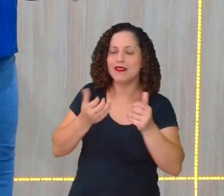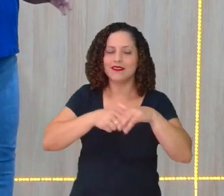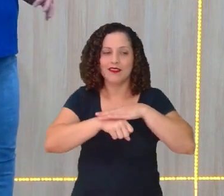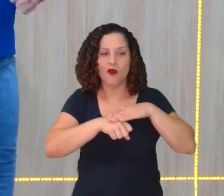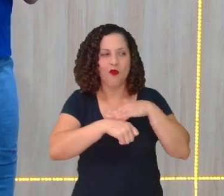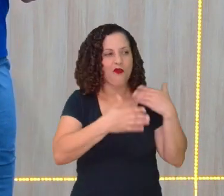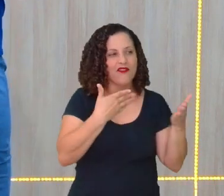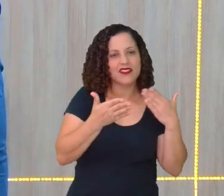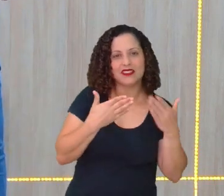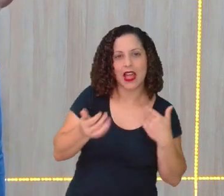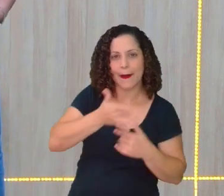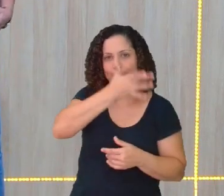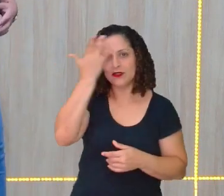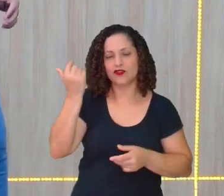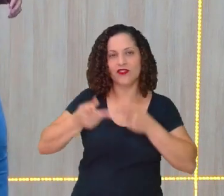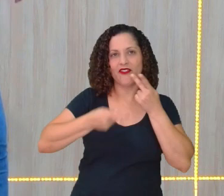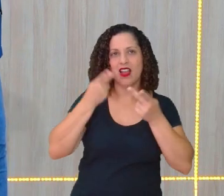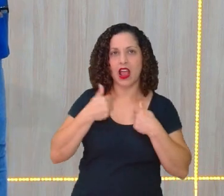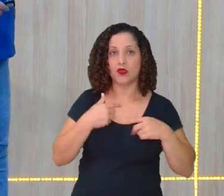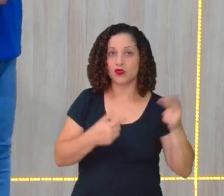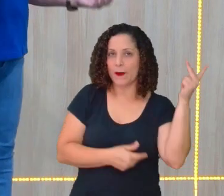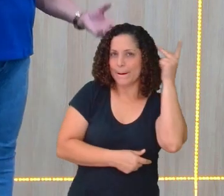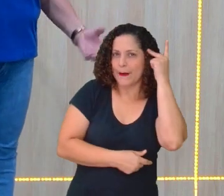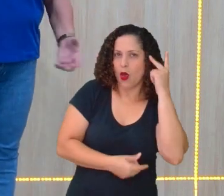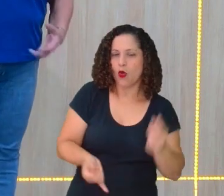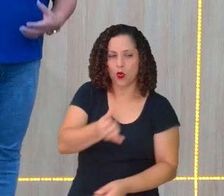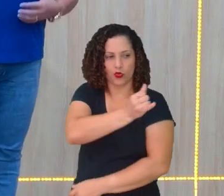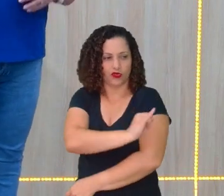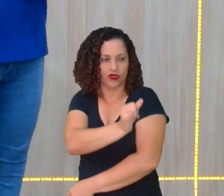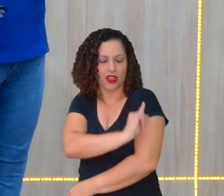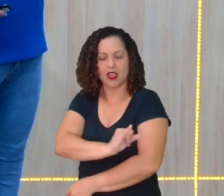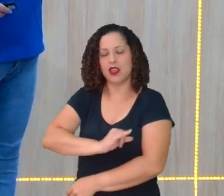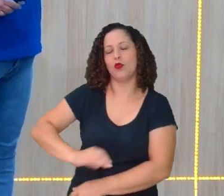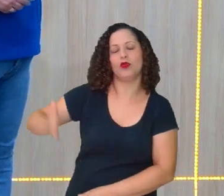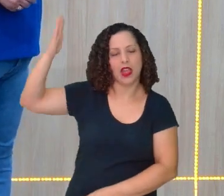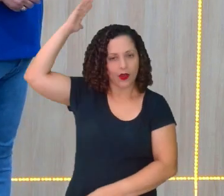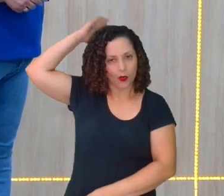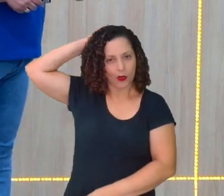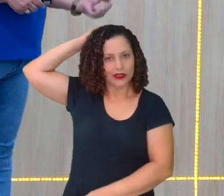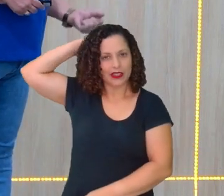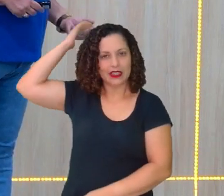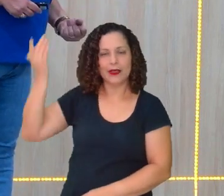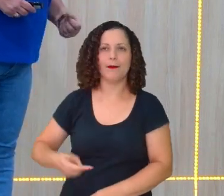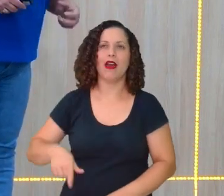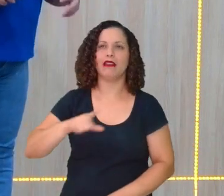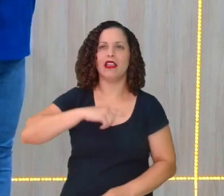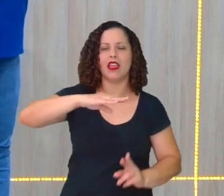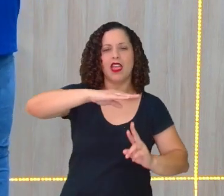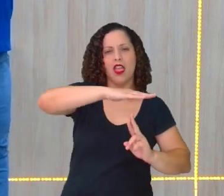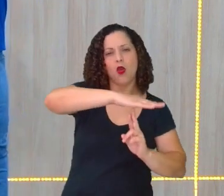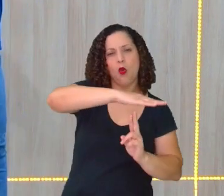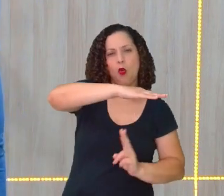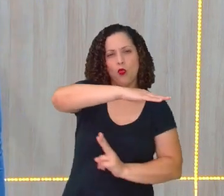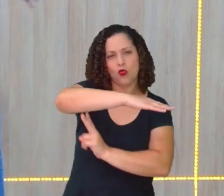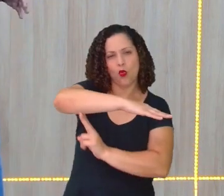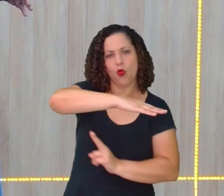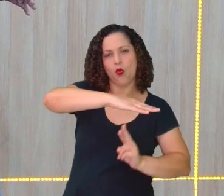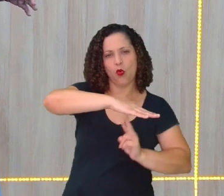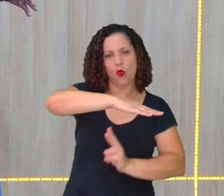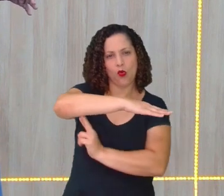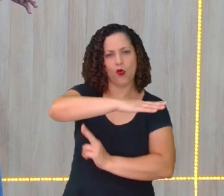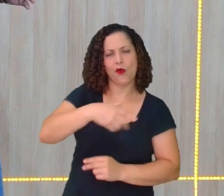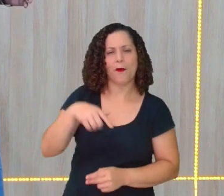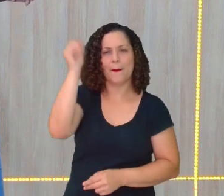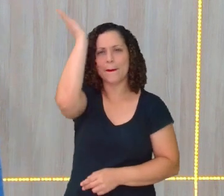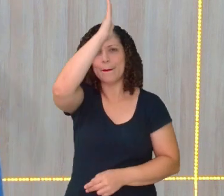lugares, e elas dizem, ah, eu sou de São Paulo, ah, eu sou do Rio de Janeiro, eu sou de Curitiba, eu sou de Rondônia, né? De vários lugares